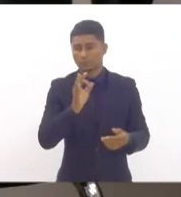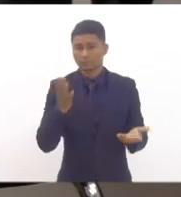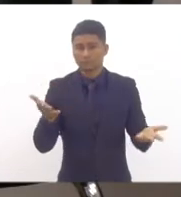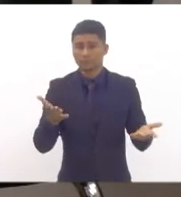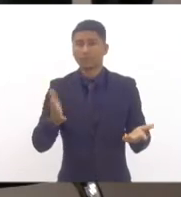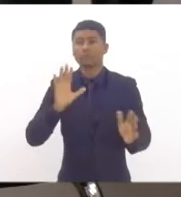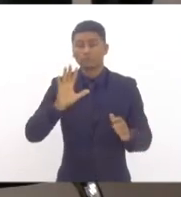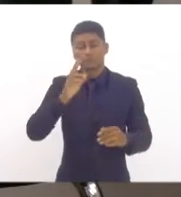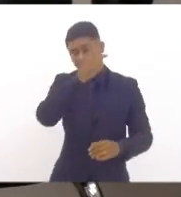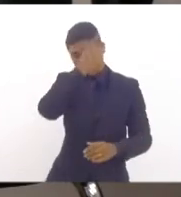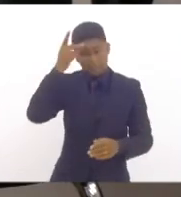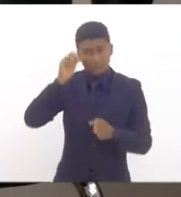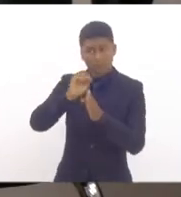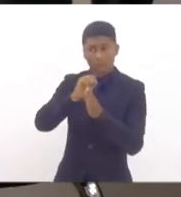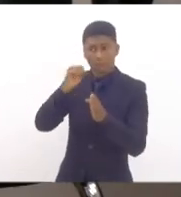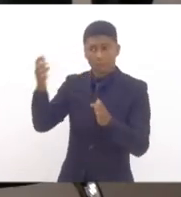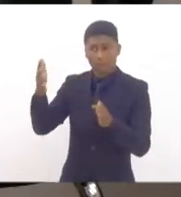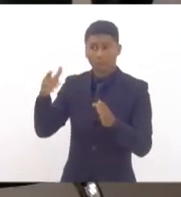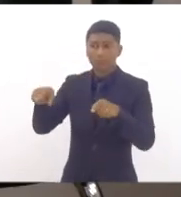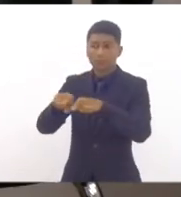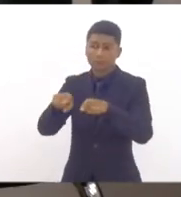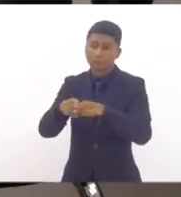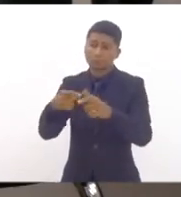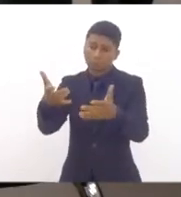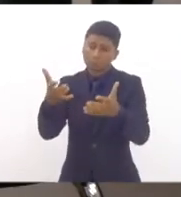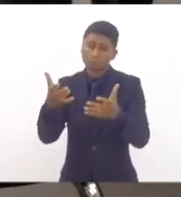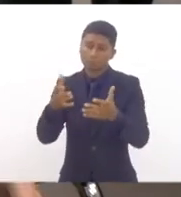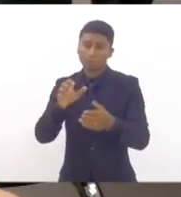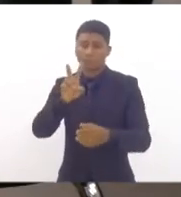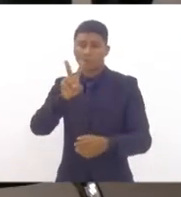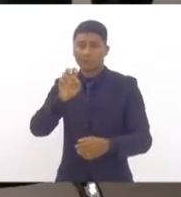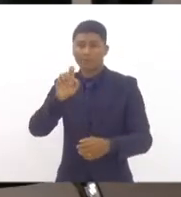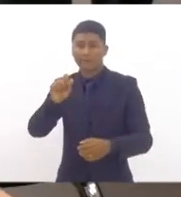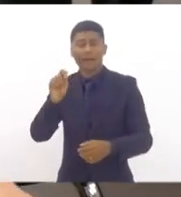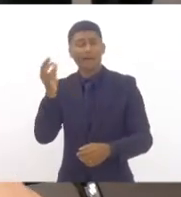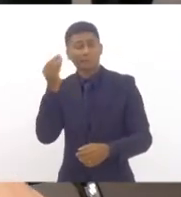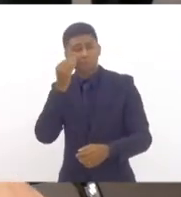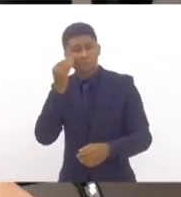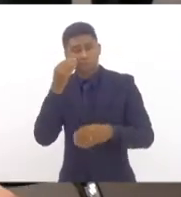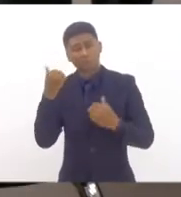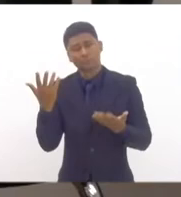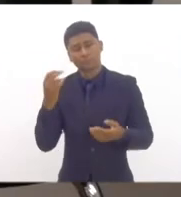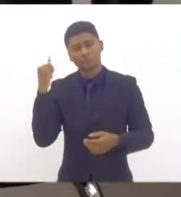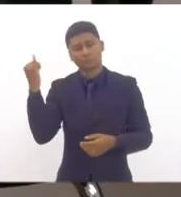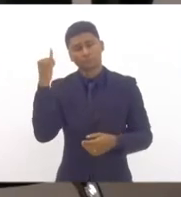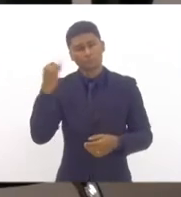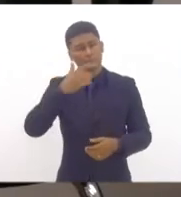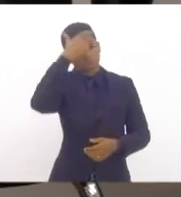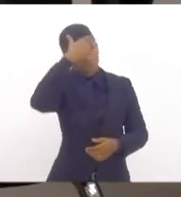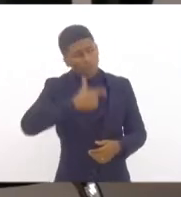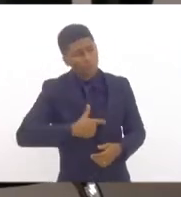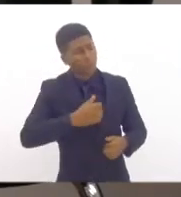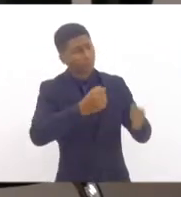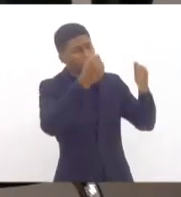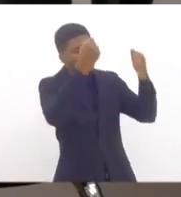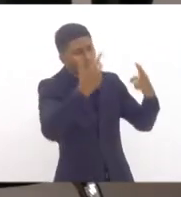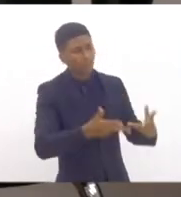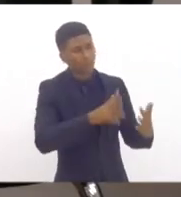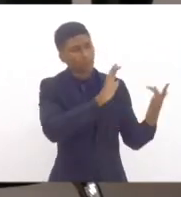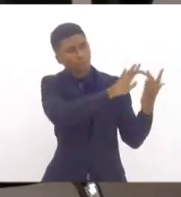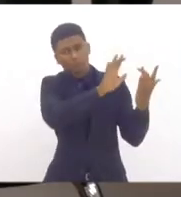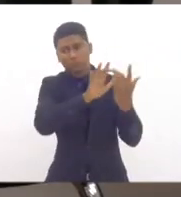tem pessoas de fora dessa rede que também querem pleitear por uma vaga, e essa apresentação é super bem-vinda para que a gente possa